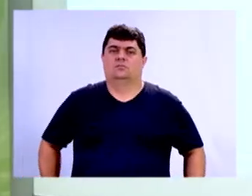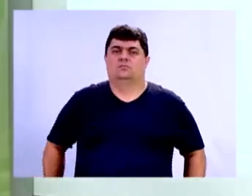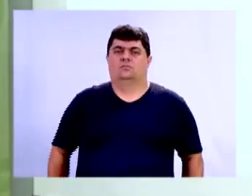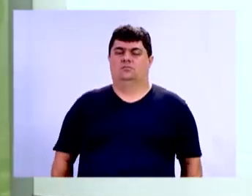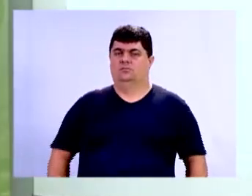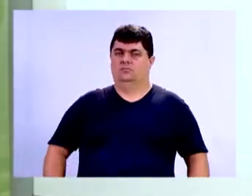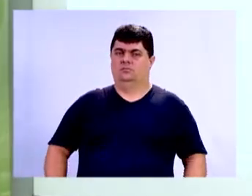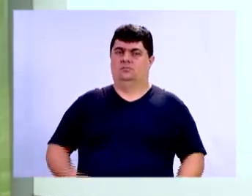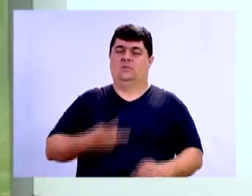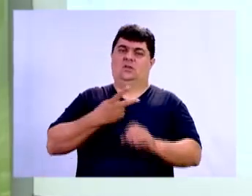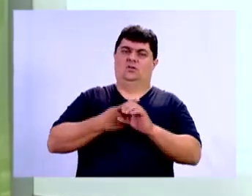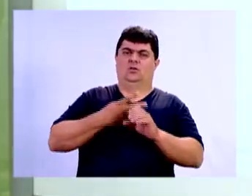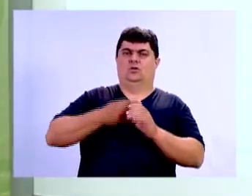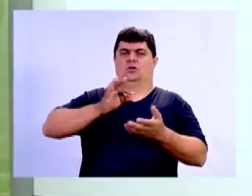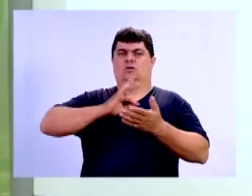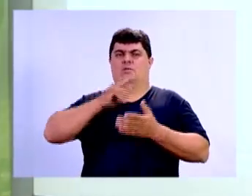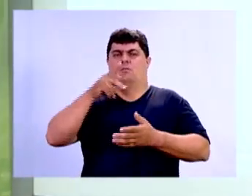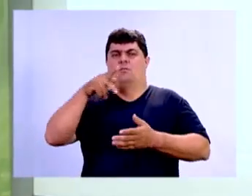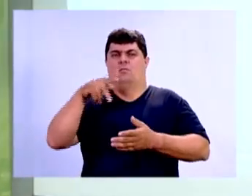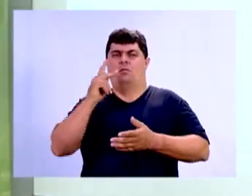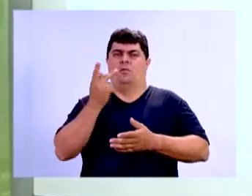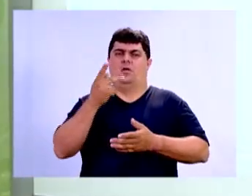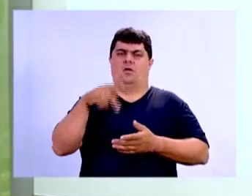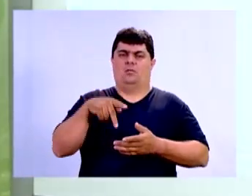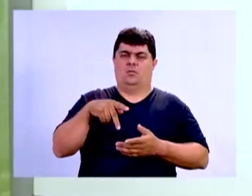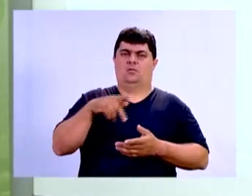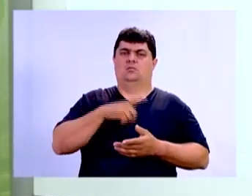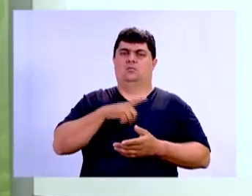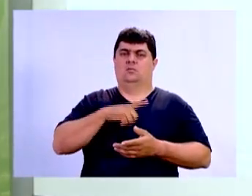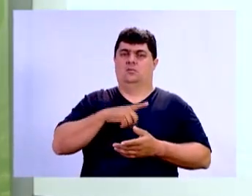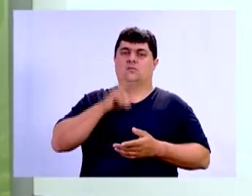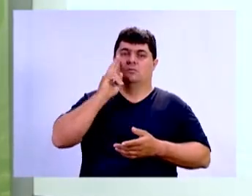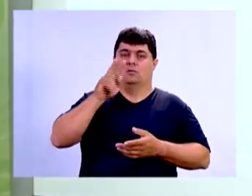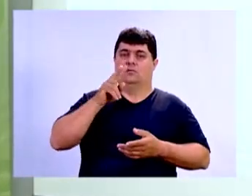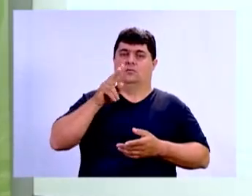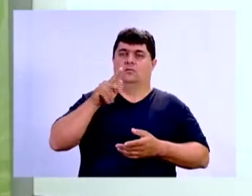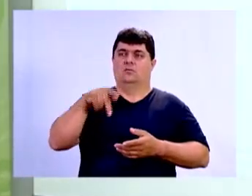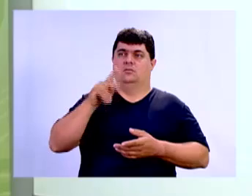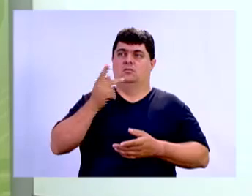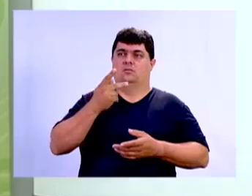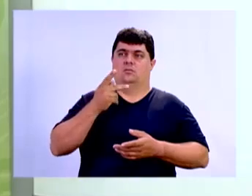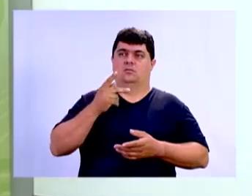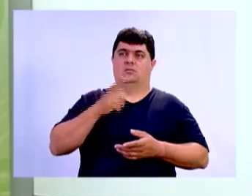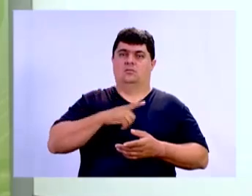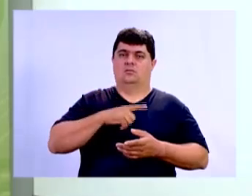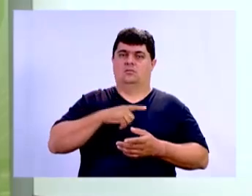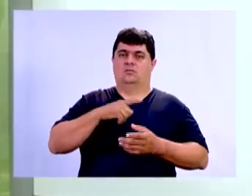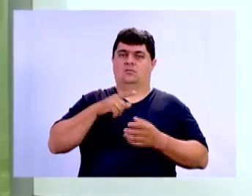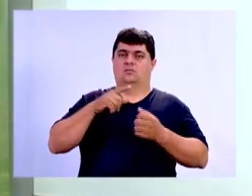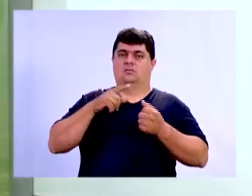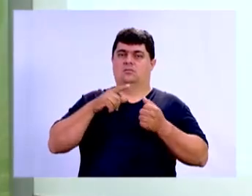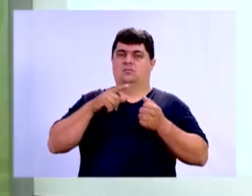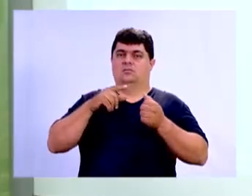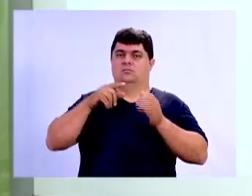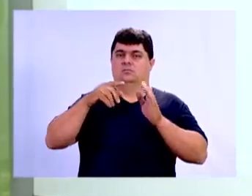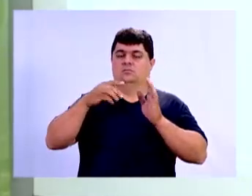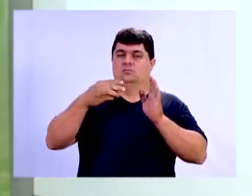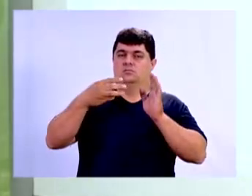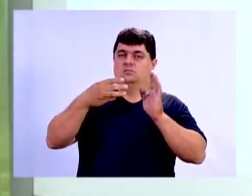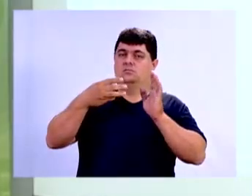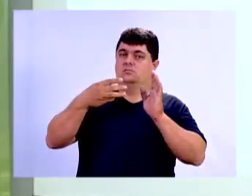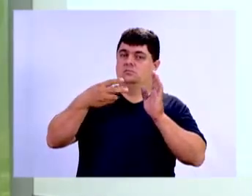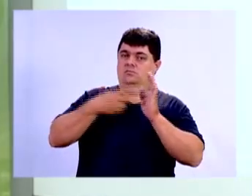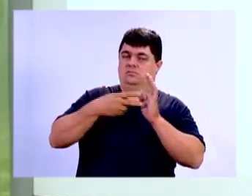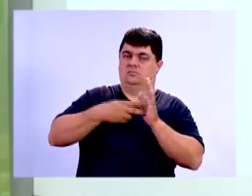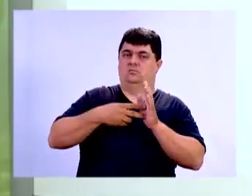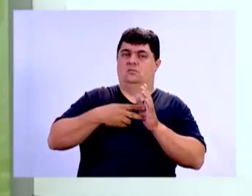C#, Java, PHP. Vocês vão ver que PHP, vocês vão estar trabalhando em Laravel no próximo semestre. Isso é perfeito. Vocês